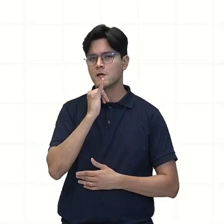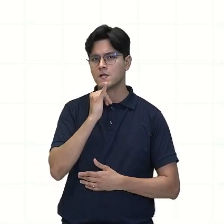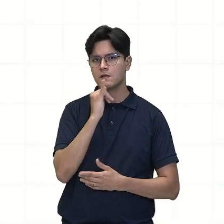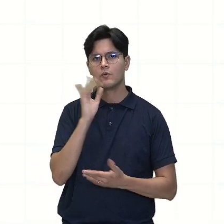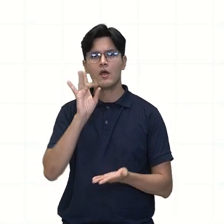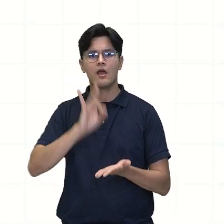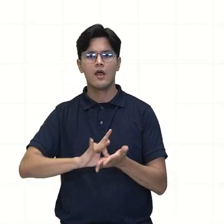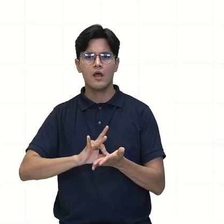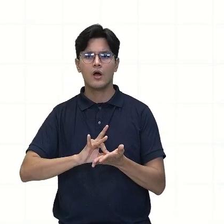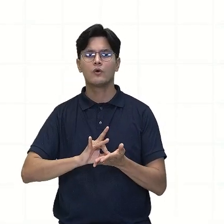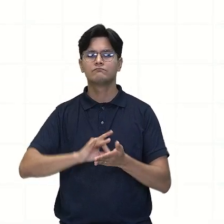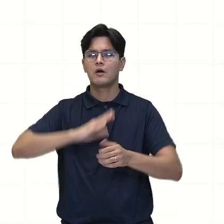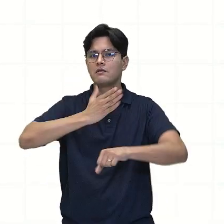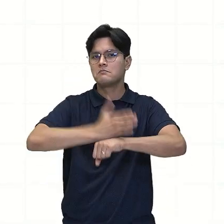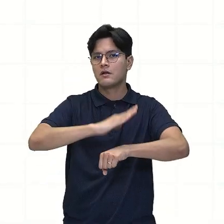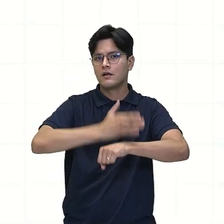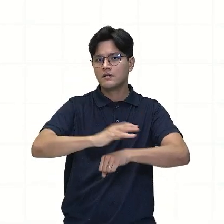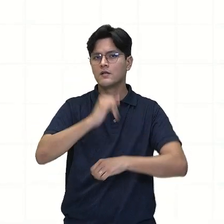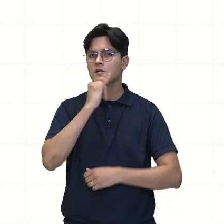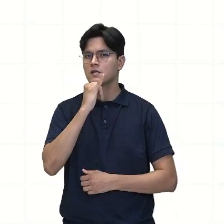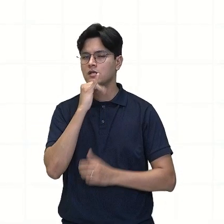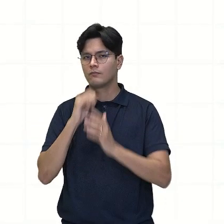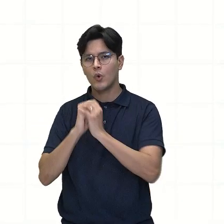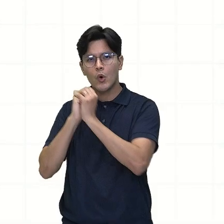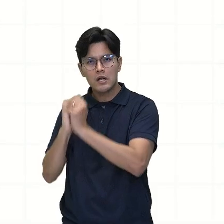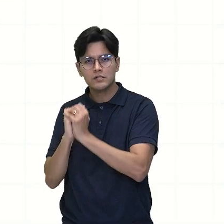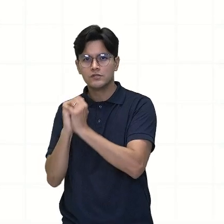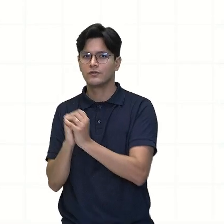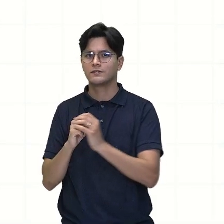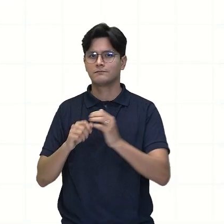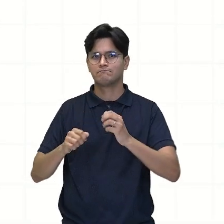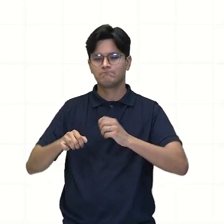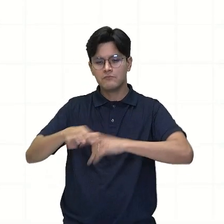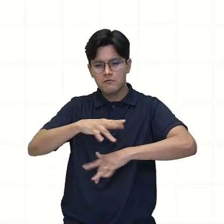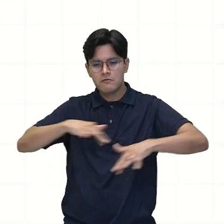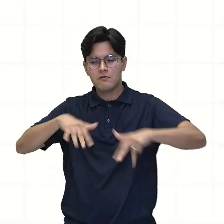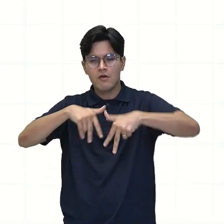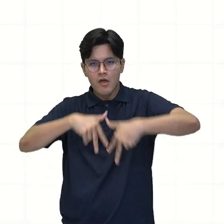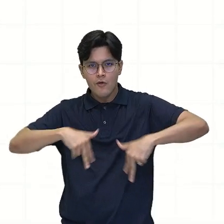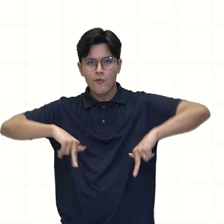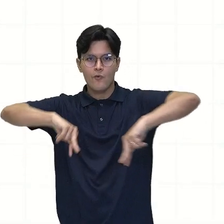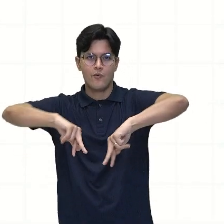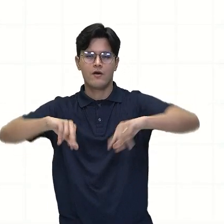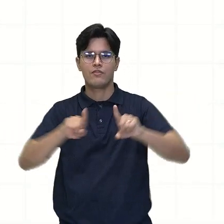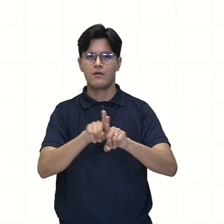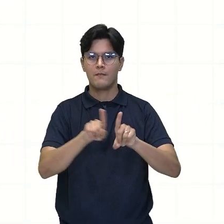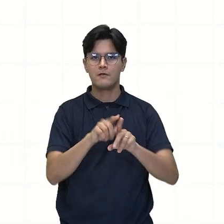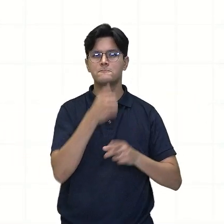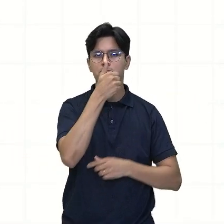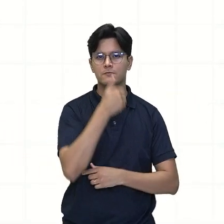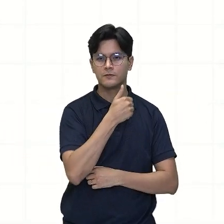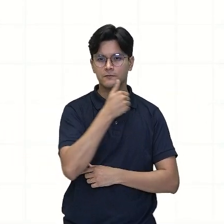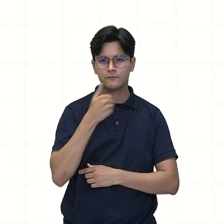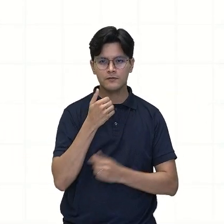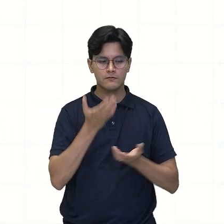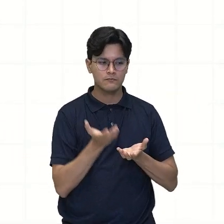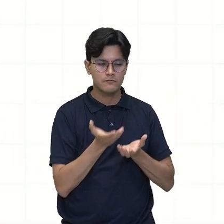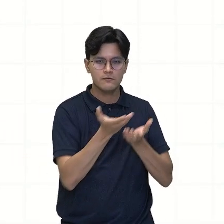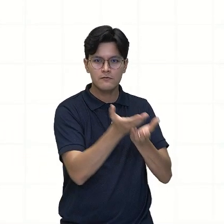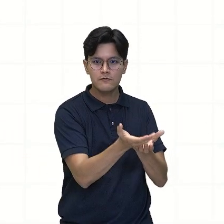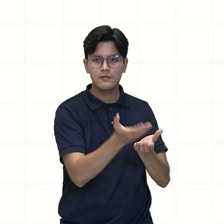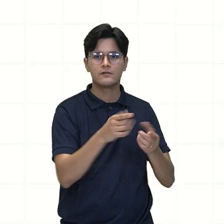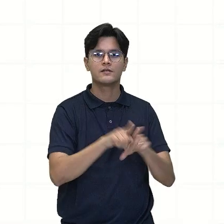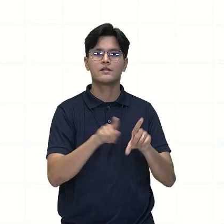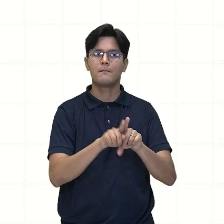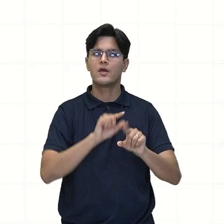essas práticas incluem as orações, os rituais, os sacrifícios e também, eventualmente, as